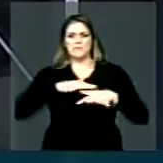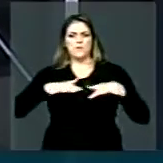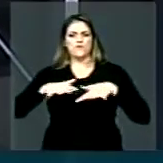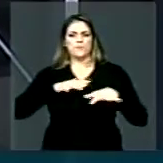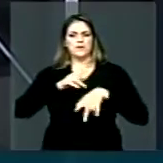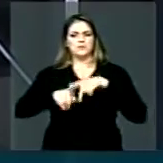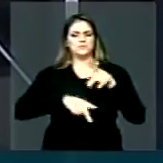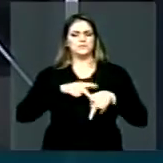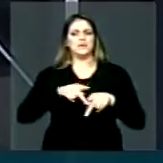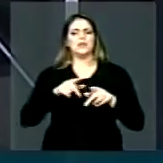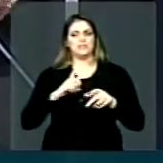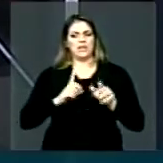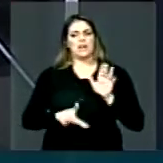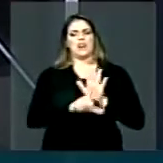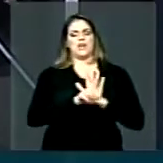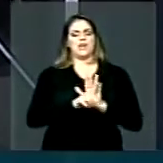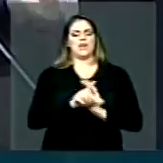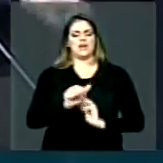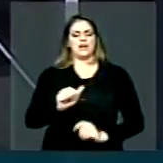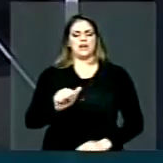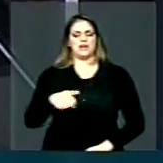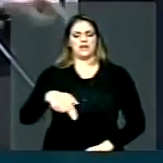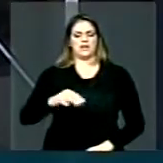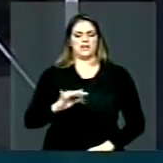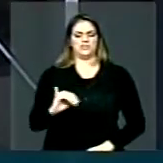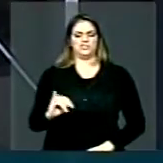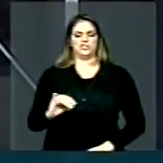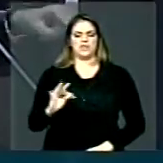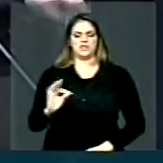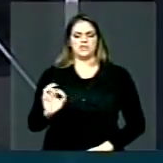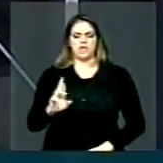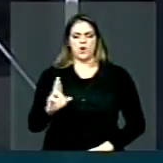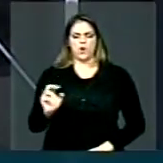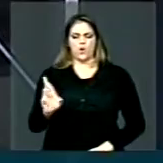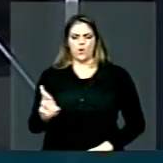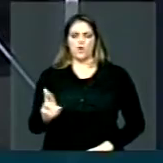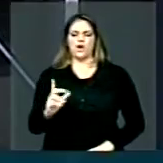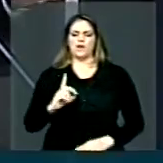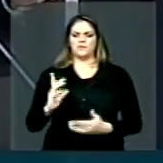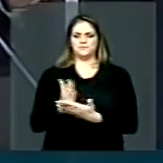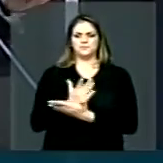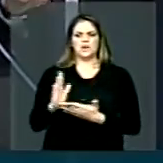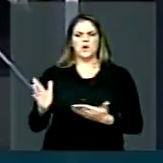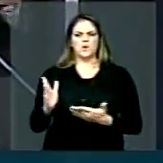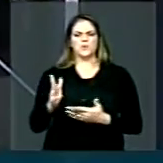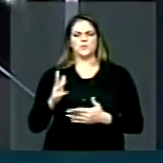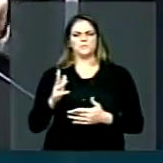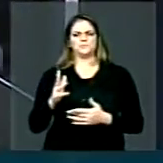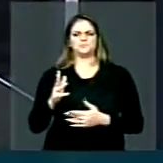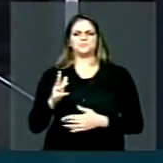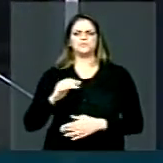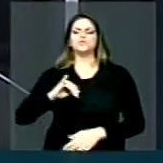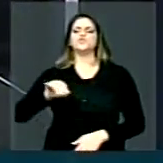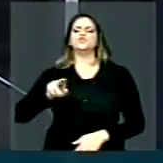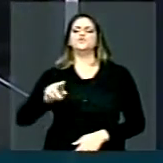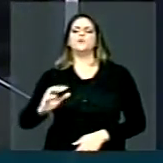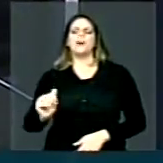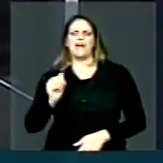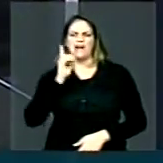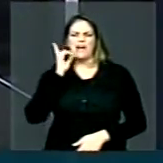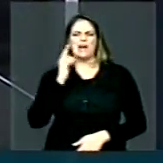com a lei antiterror. O senhor Romero Jucá e outros que embarcam nessa lenga-lenga. O que se quer